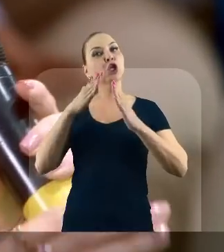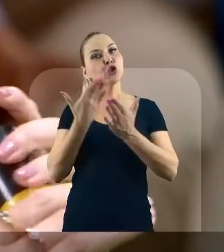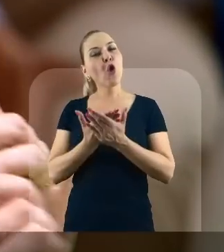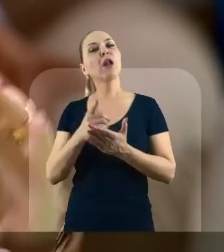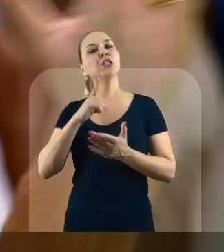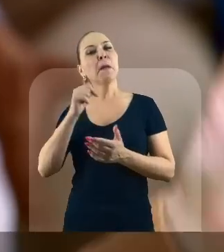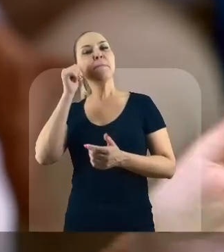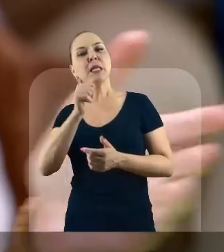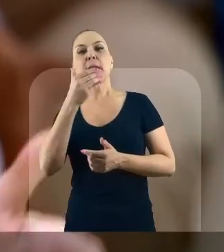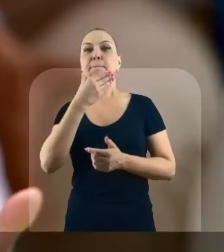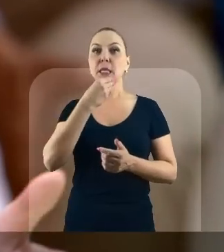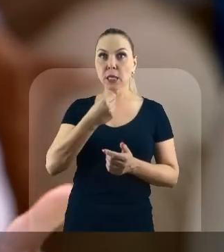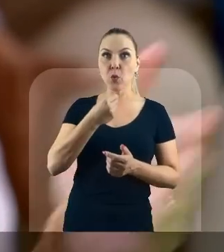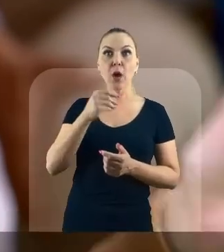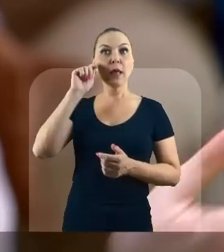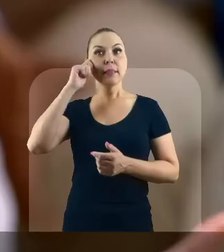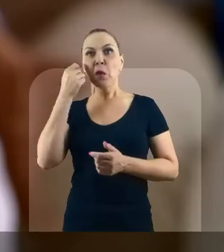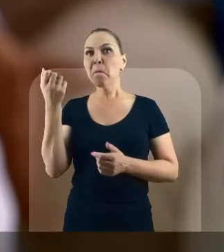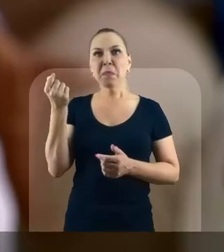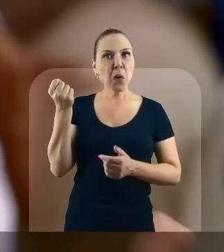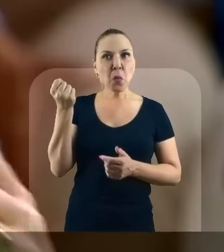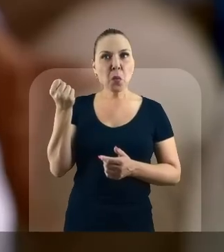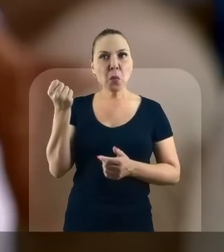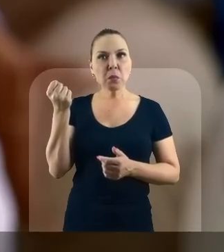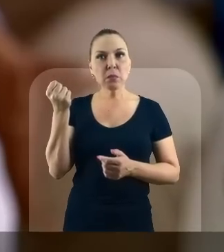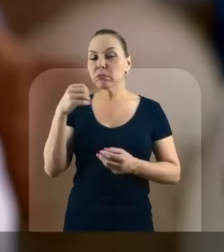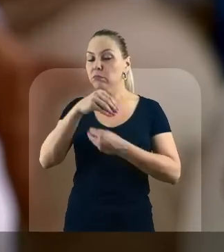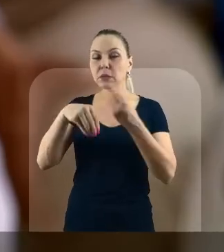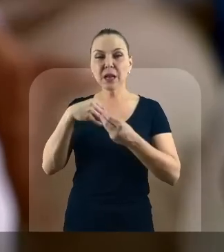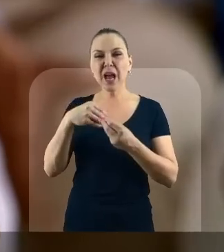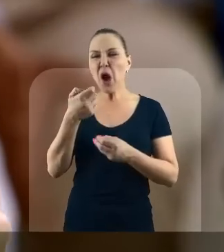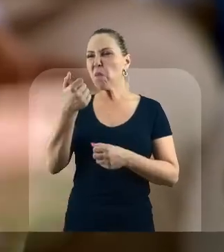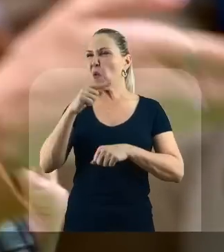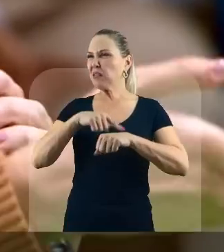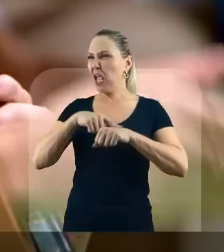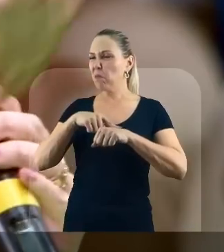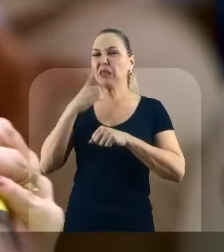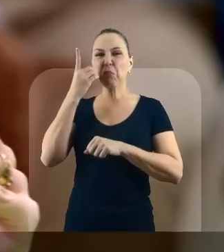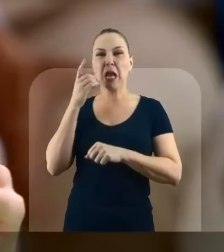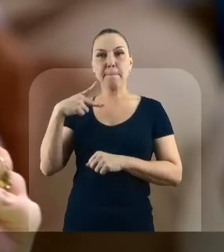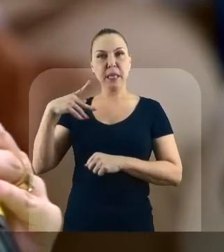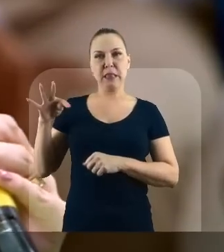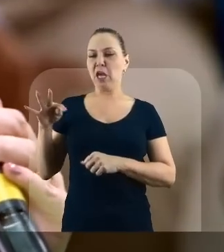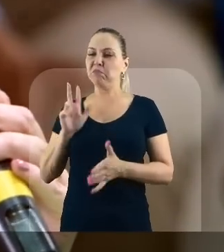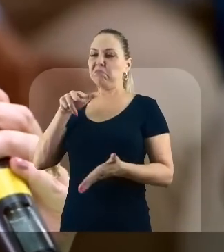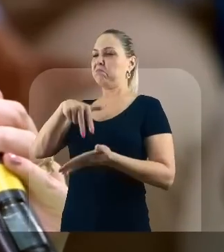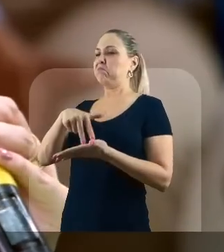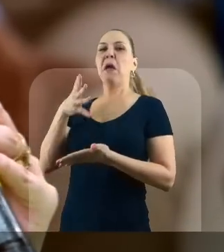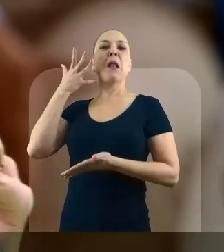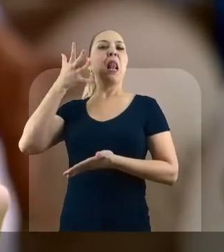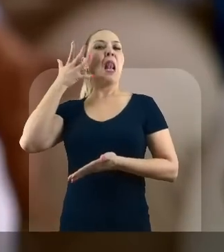escola atendia meninas e meninos, negros e brancos. Recentemente, uma deputada do PT subiu na tribuna da